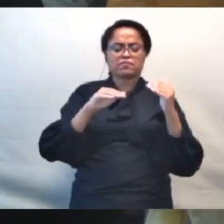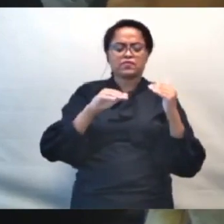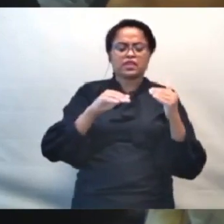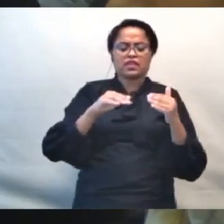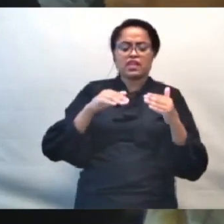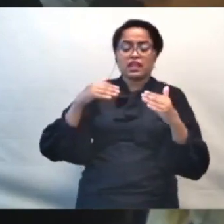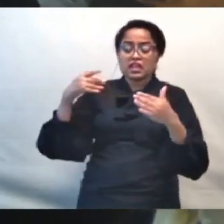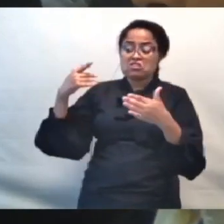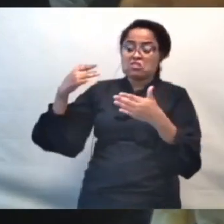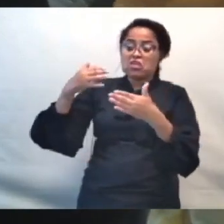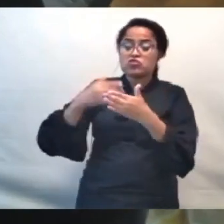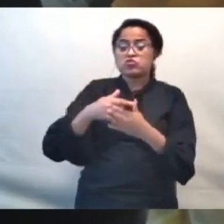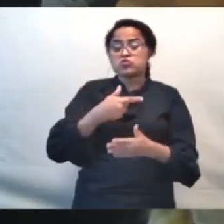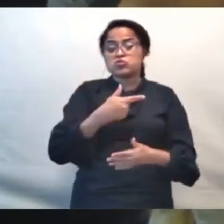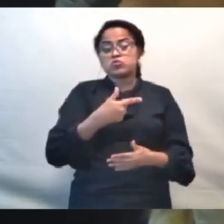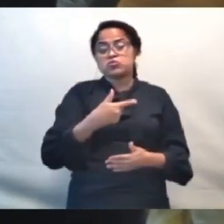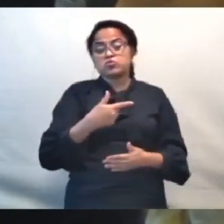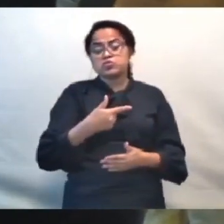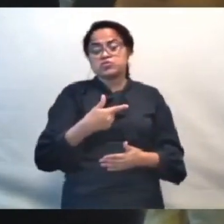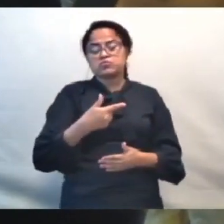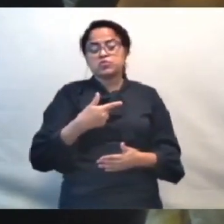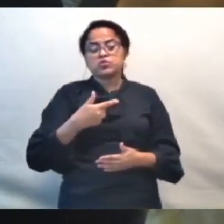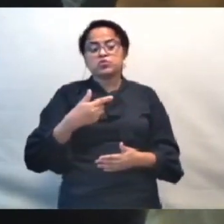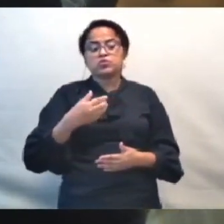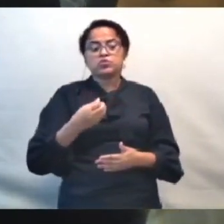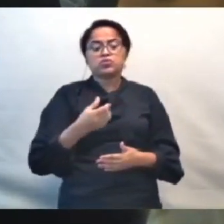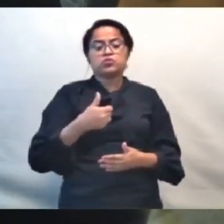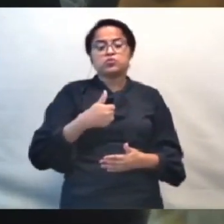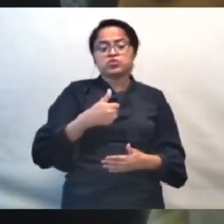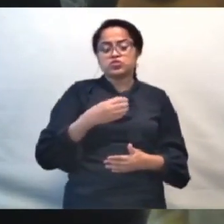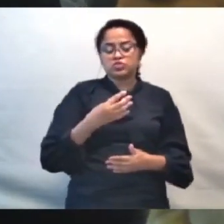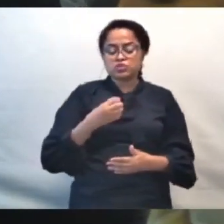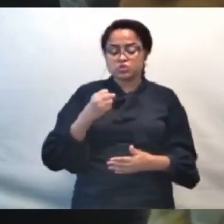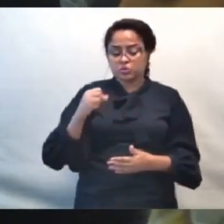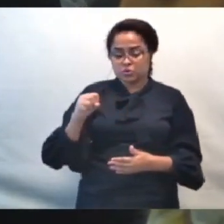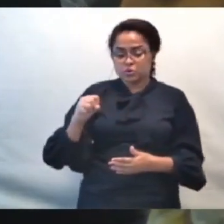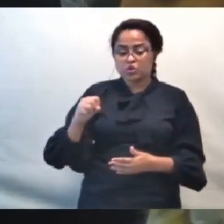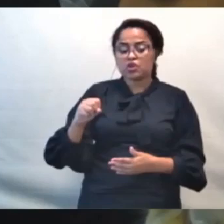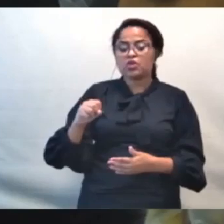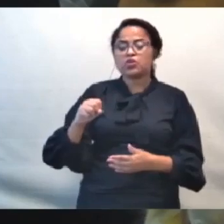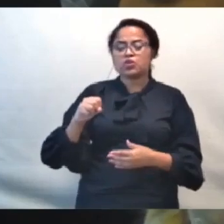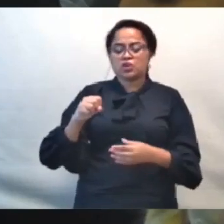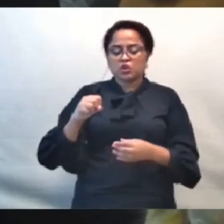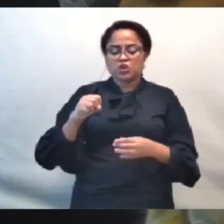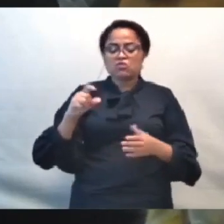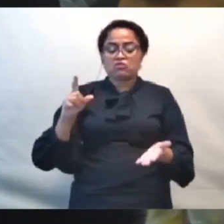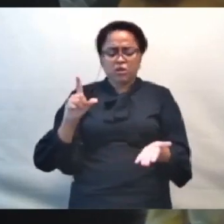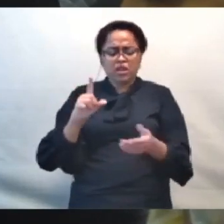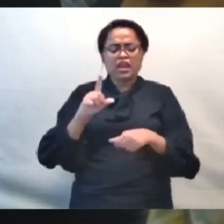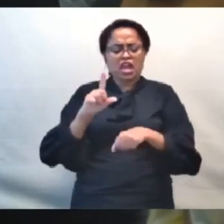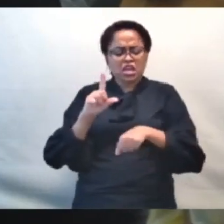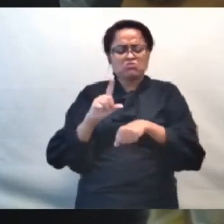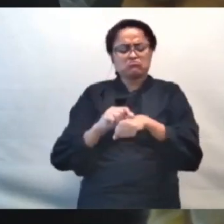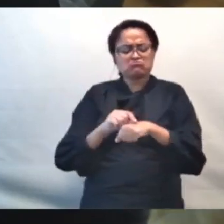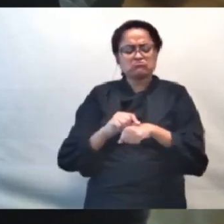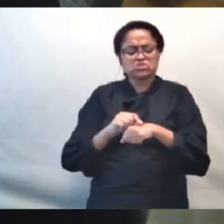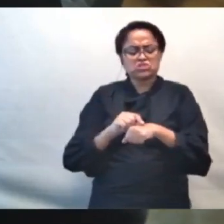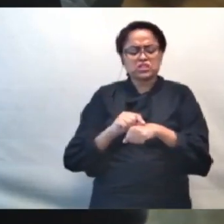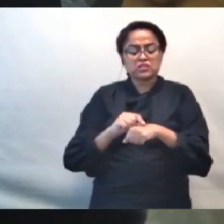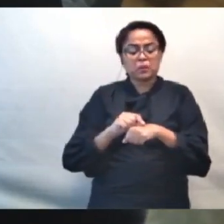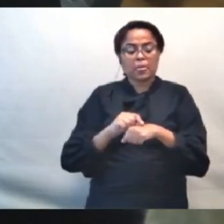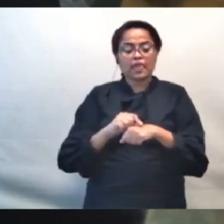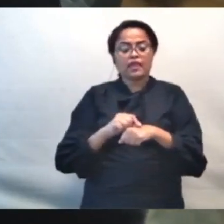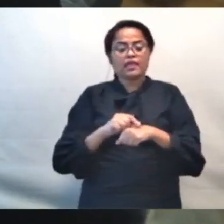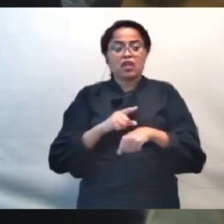390, agora a nossa meta. Então, ações estão sendo feitas. evidentemente, num período chuvoso,